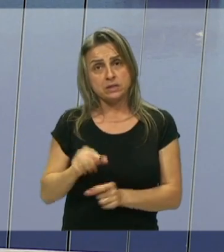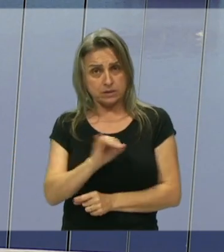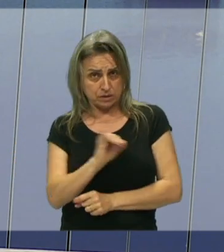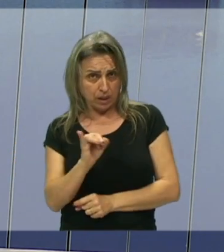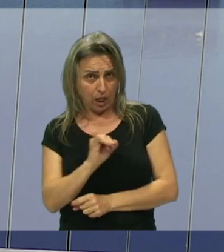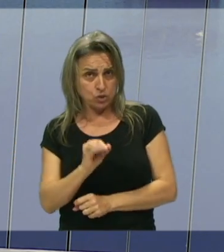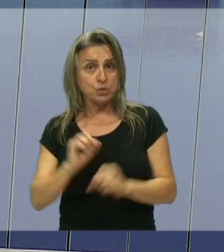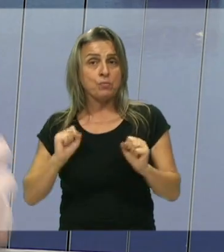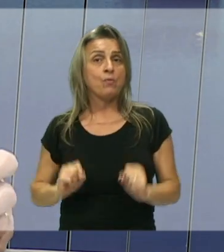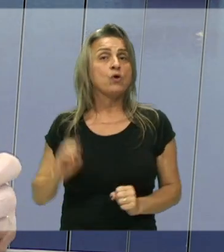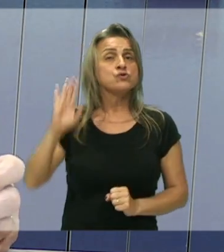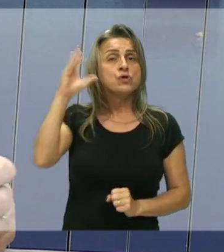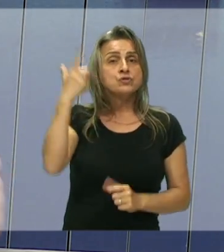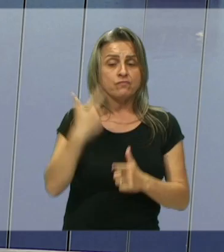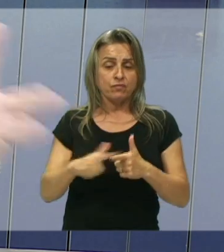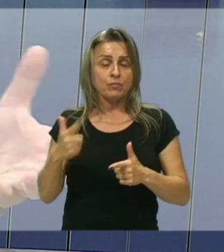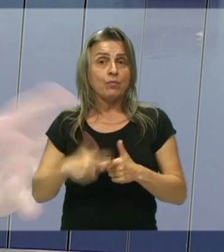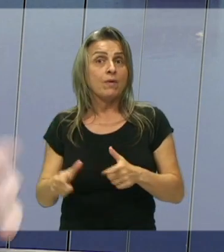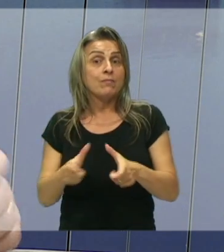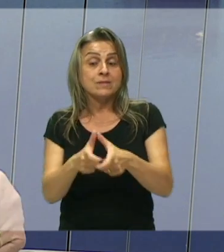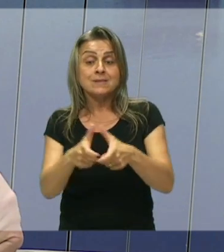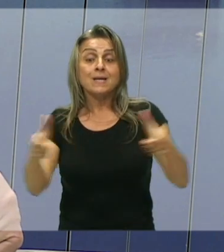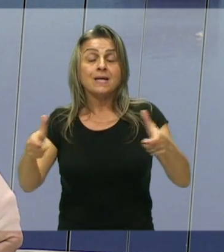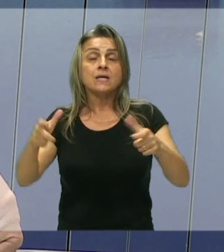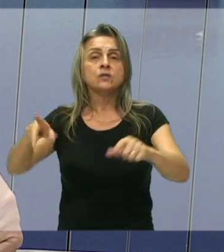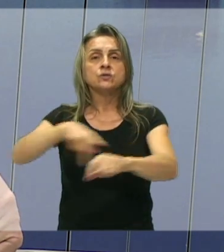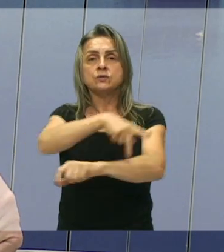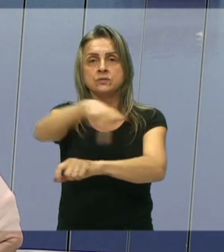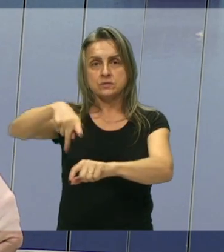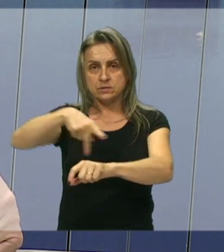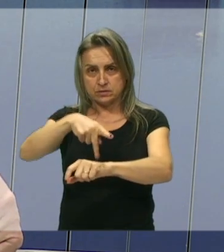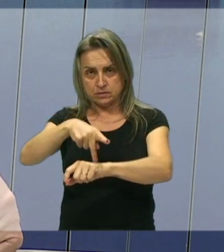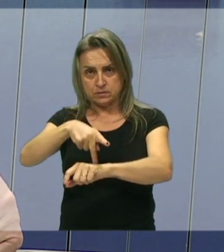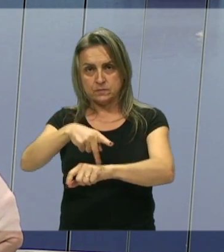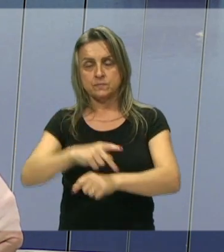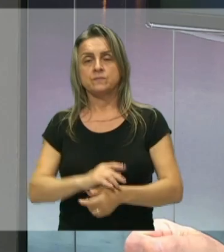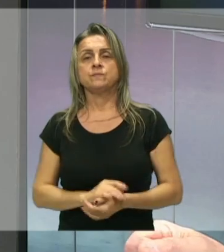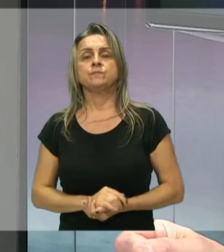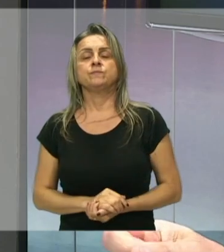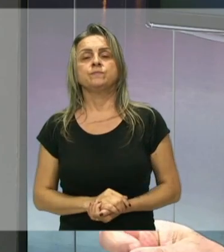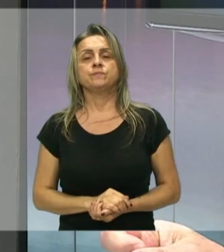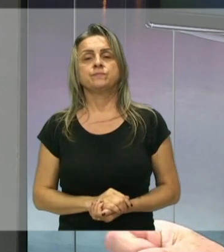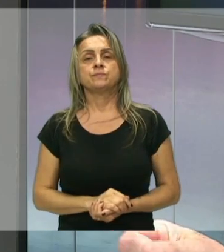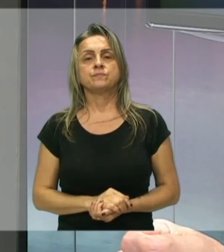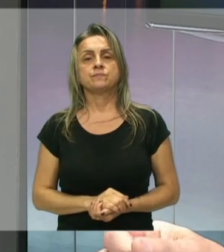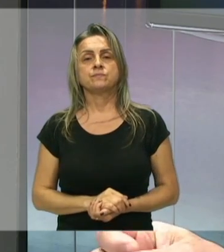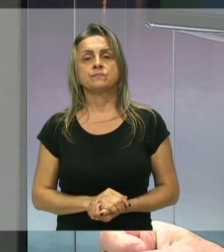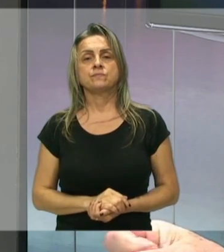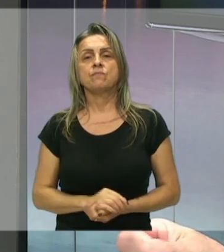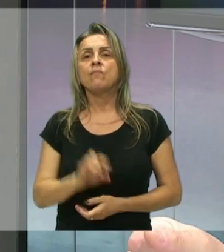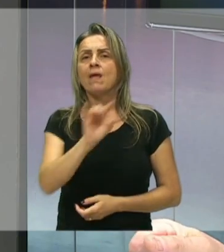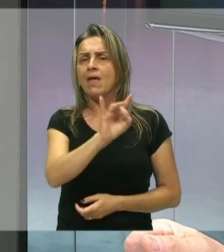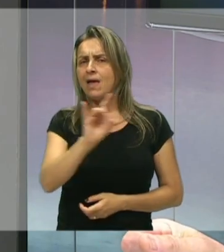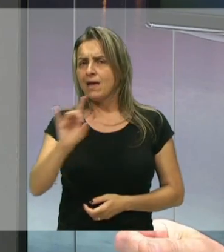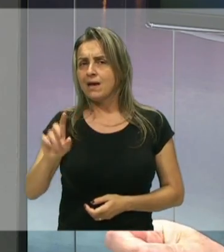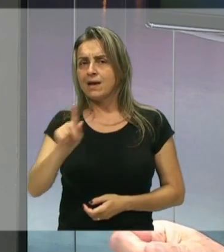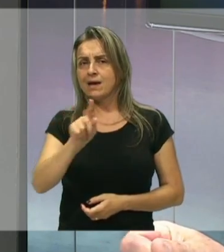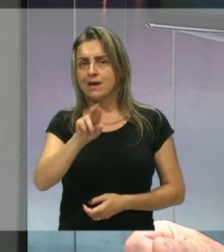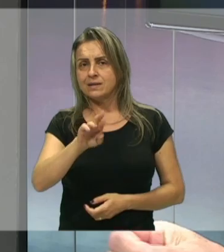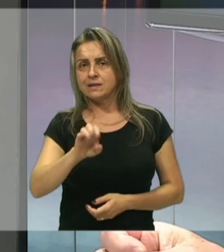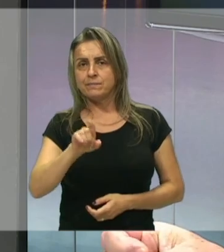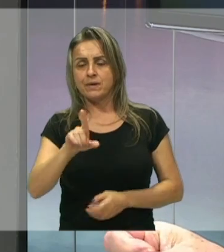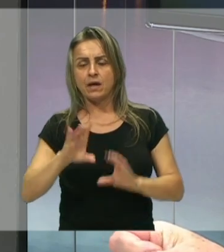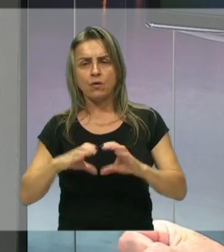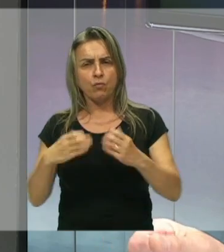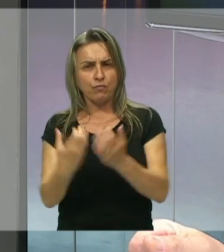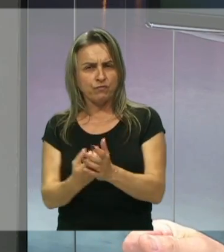problemas gigantescos do planeta, do país, né? E assim, cada pré-conferência serão quantos? Serão um